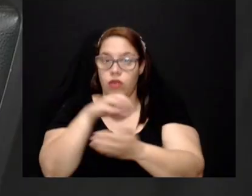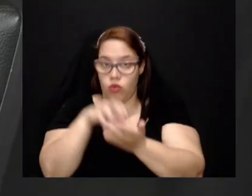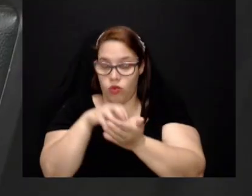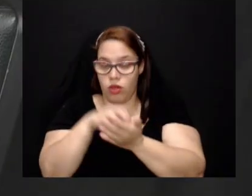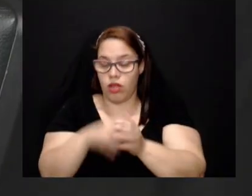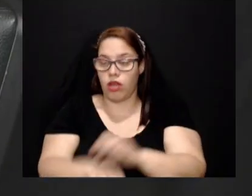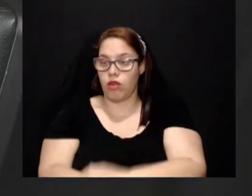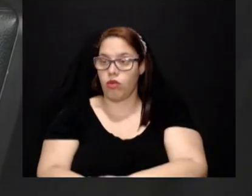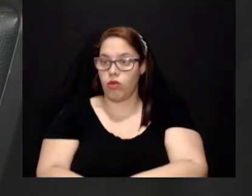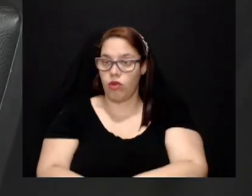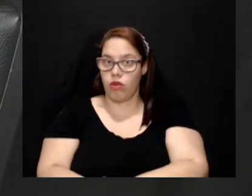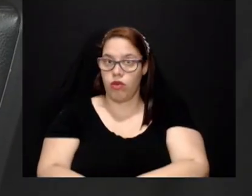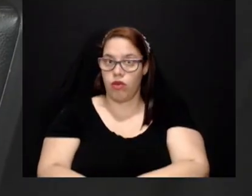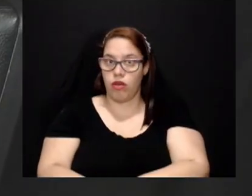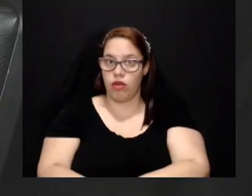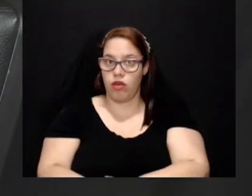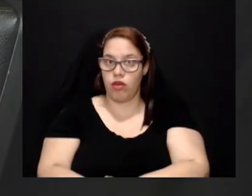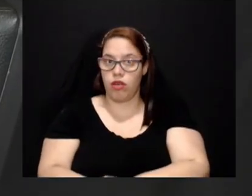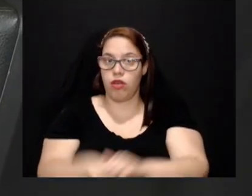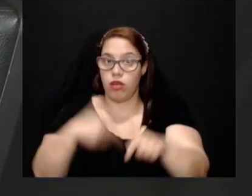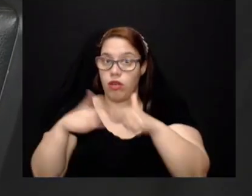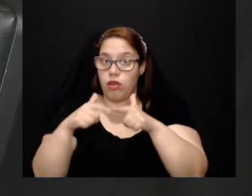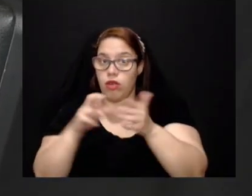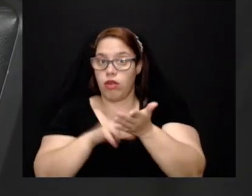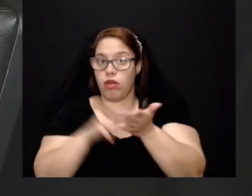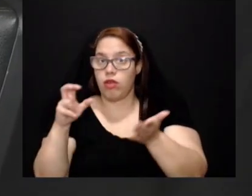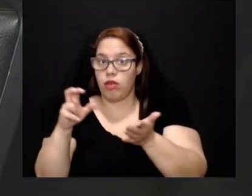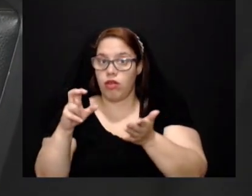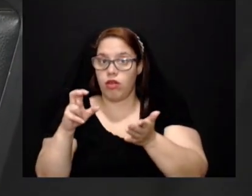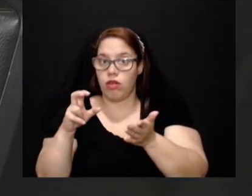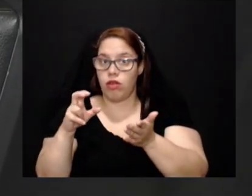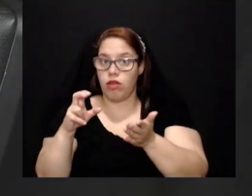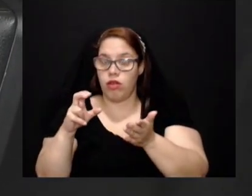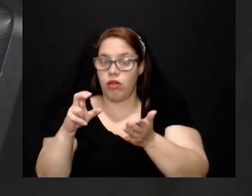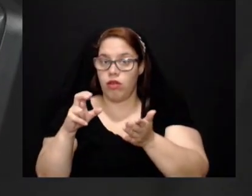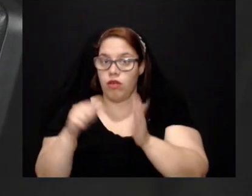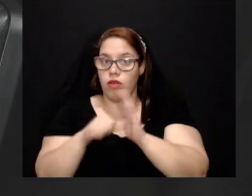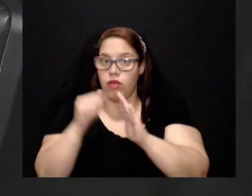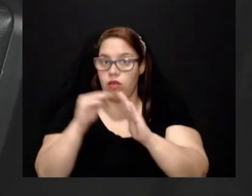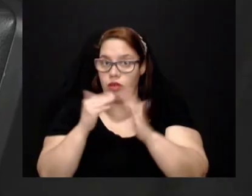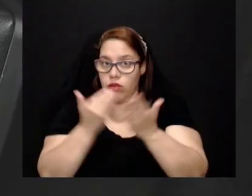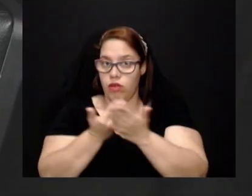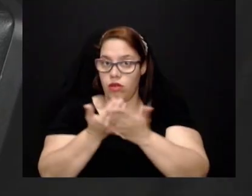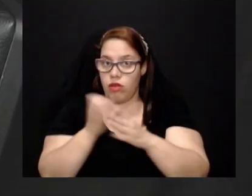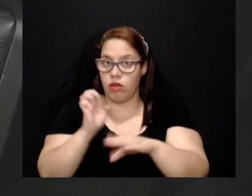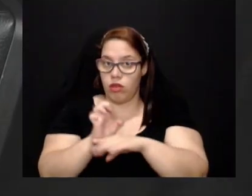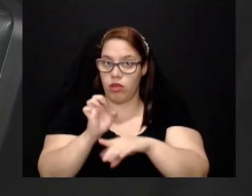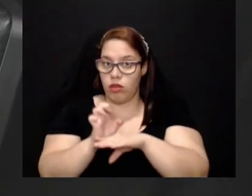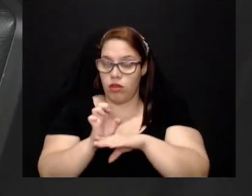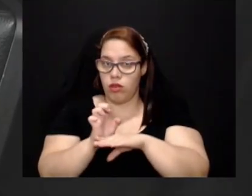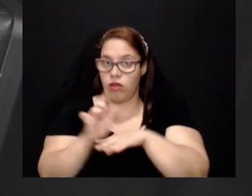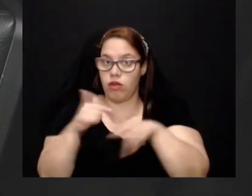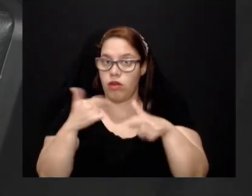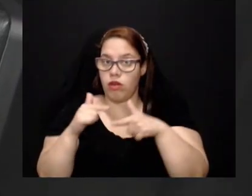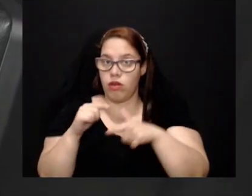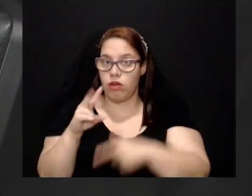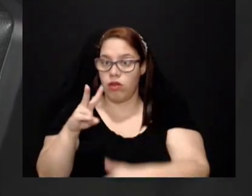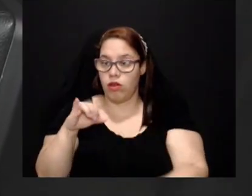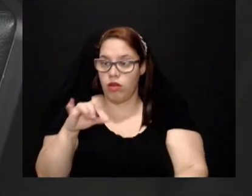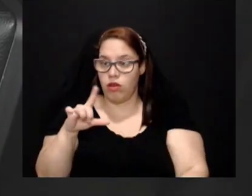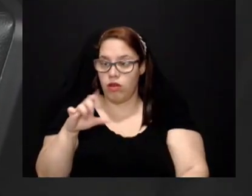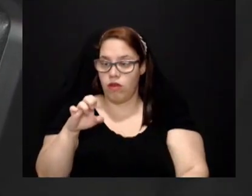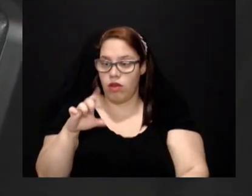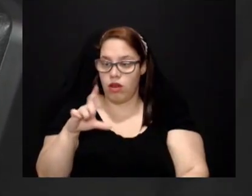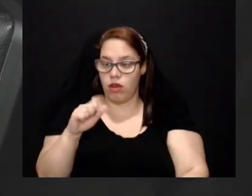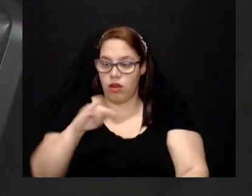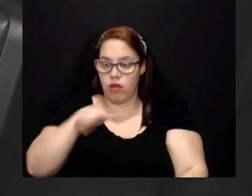E trabalhava de manhã. A primeira escola estadual que eu trabalhei foi o Vilela Júnior, ali do lado do